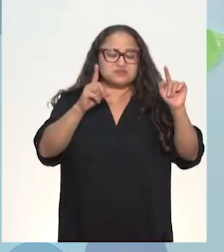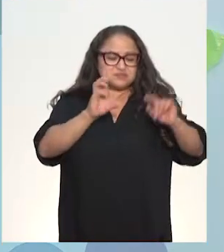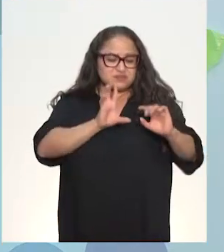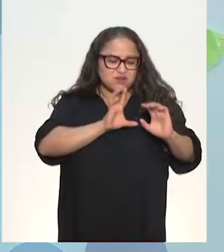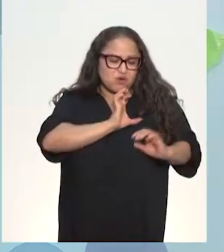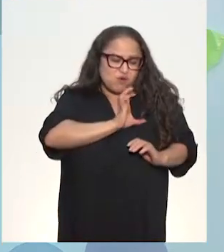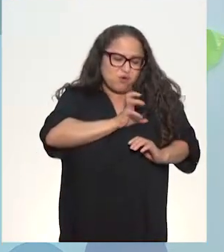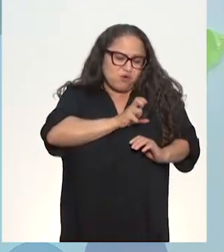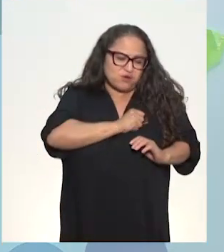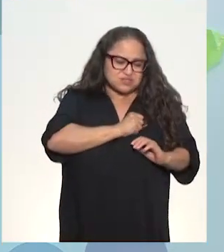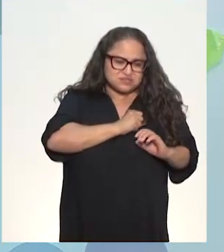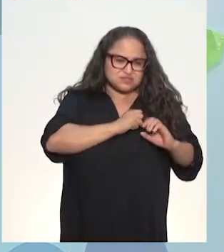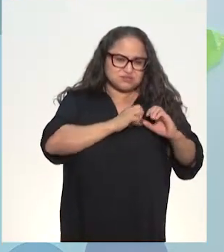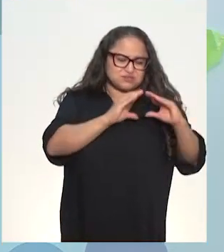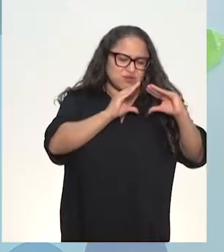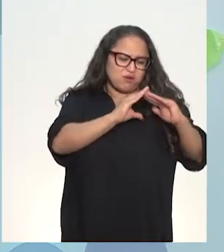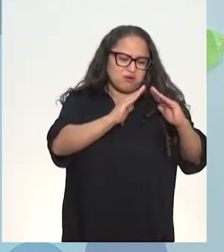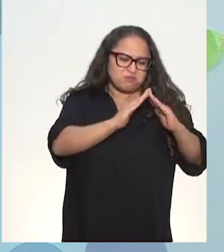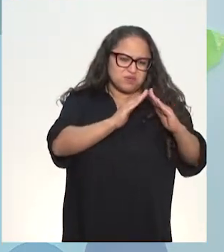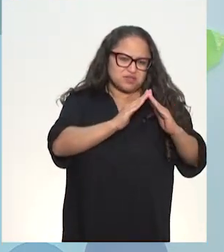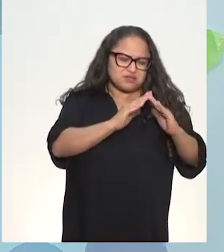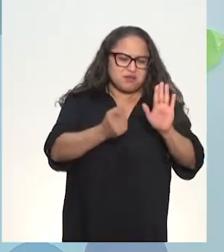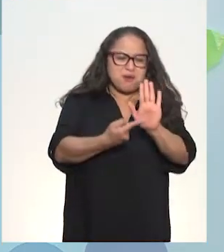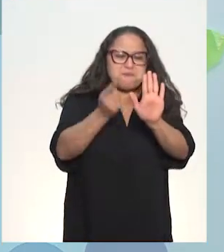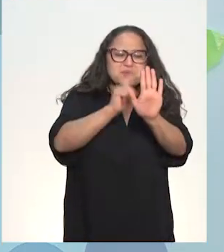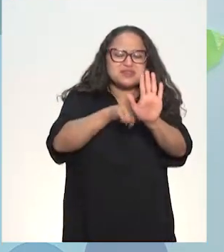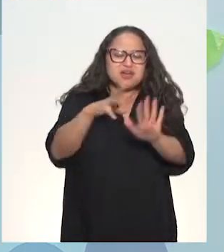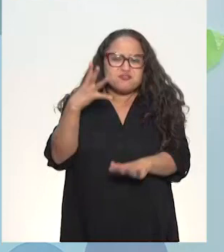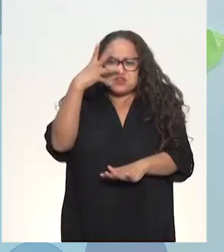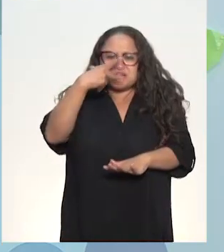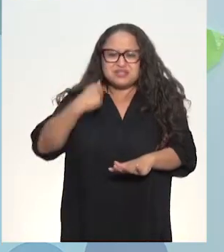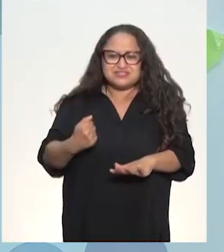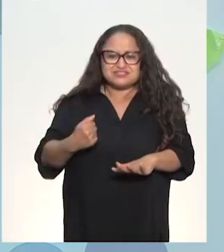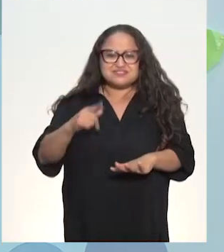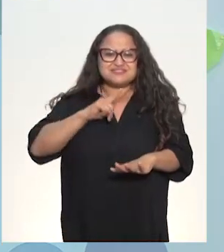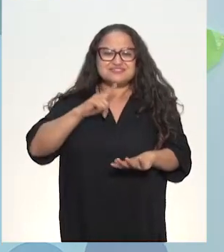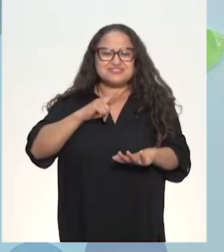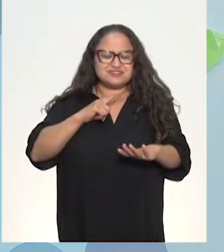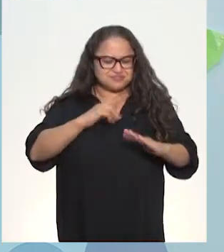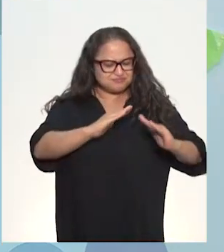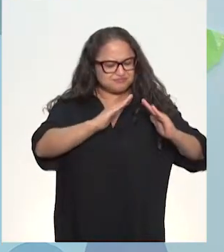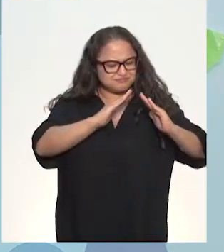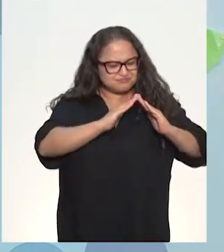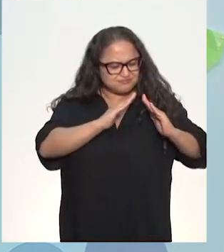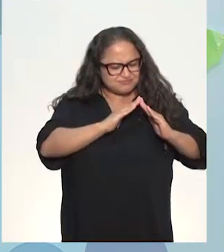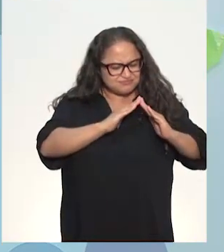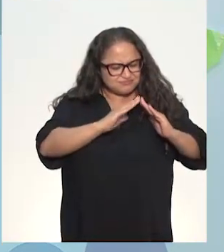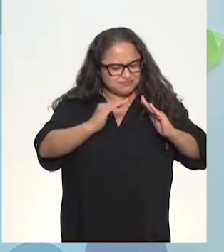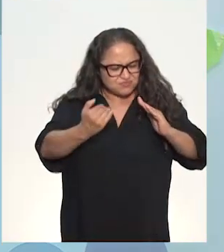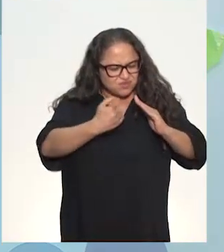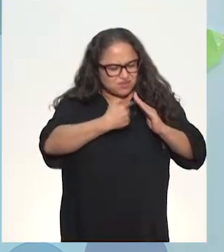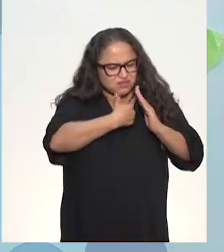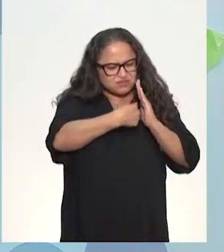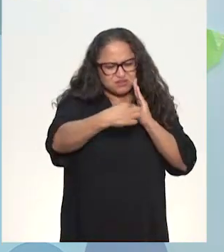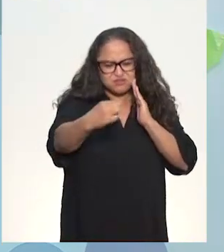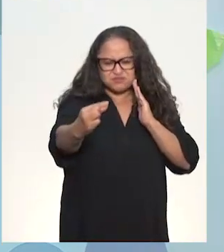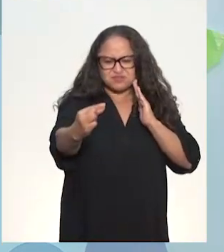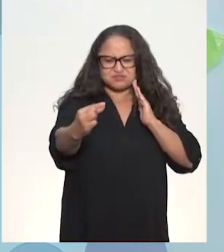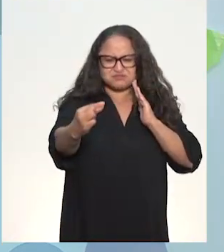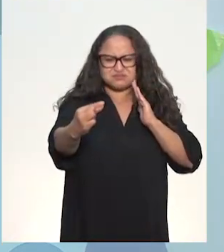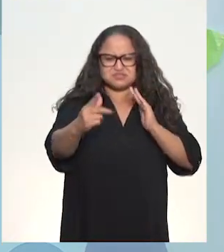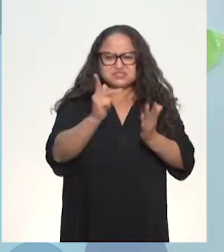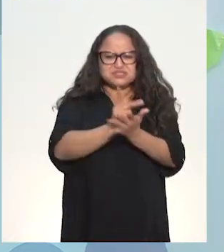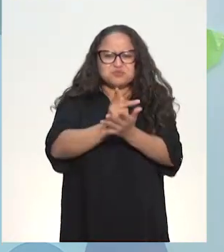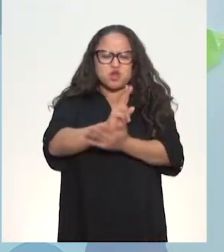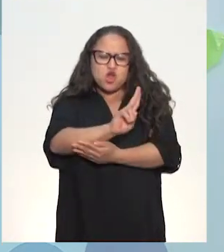aproximação que você faz. Olha que metáfora linda. Meu coração é um albergue. É um local onde as pessoas entram e vão embora. As pessoas quase